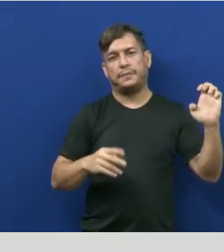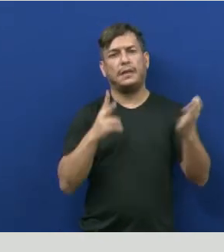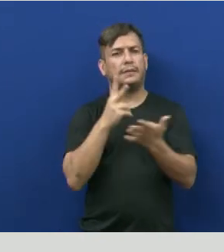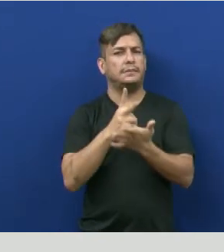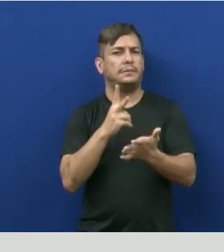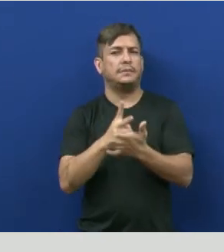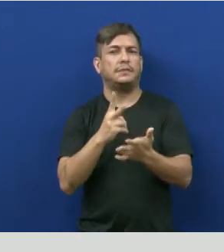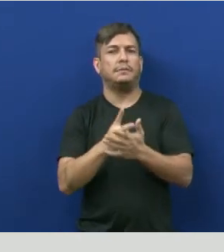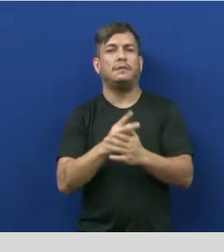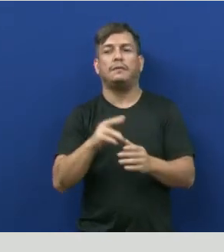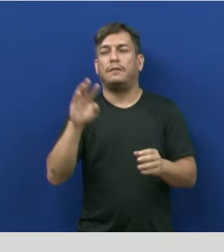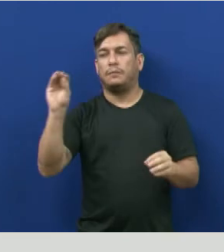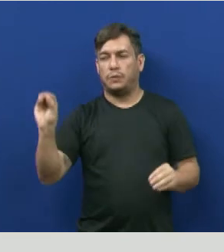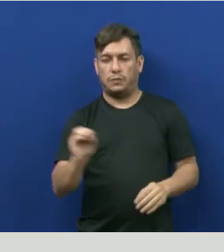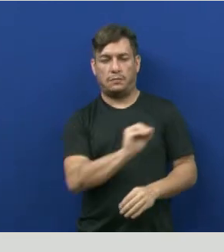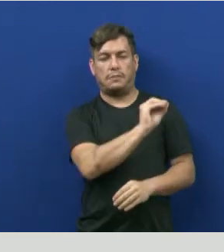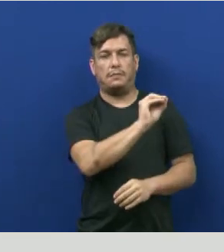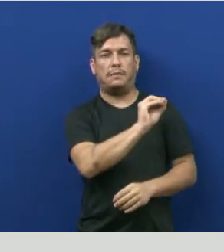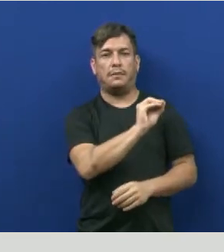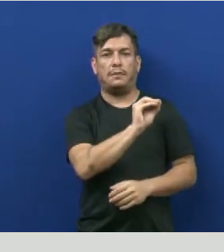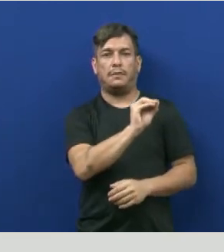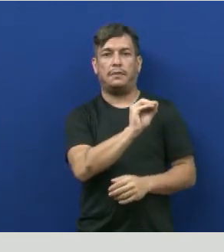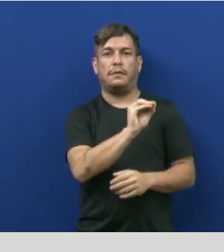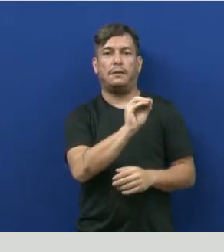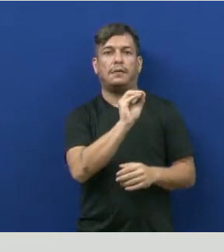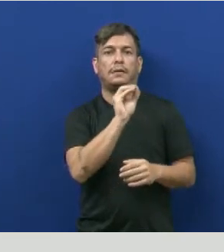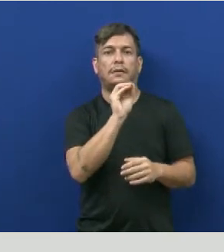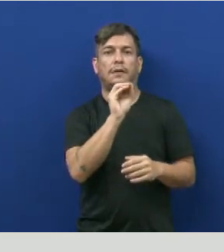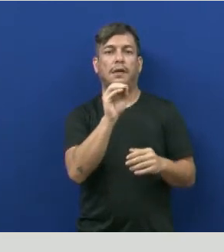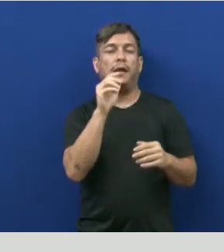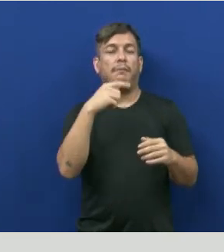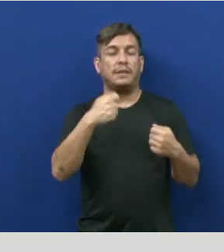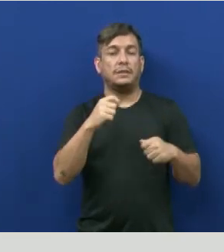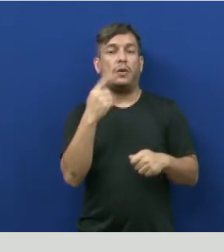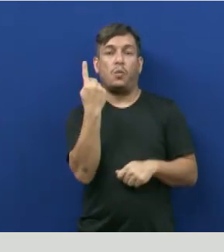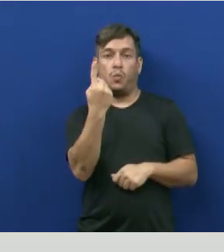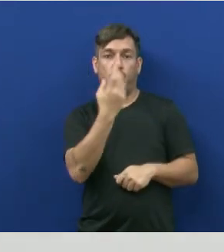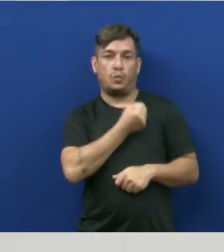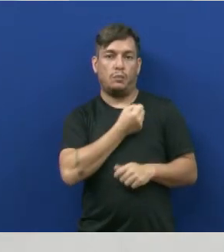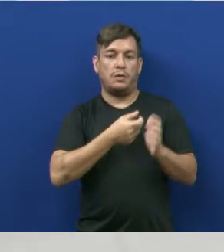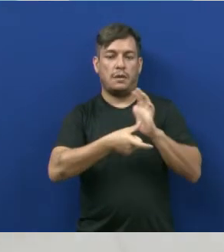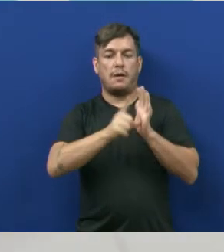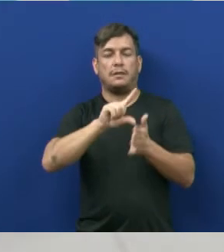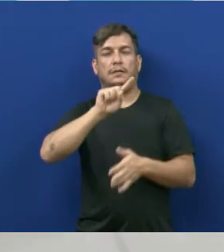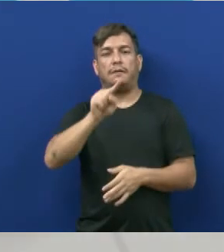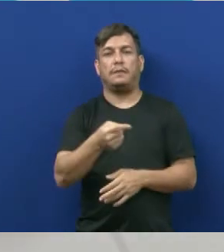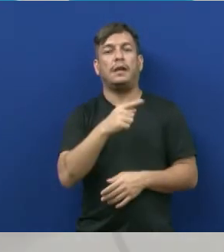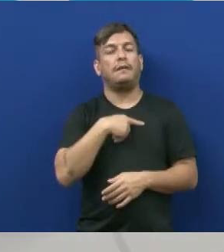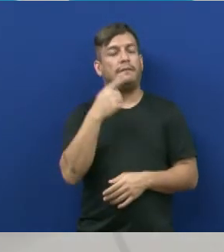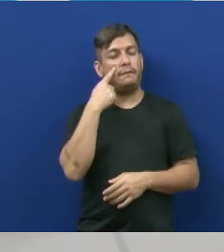você vai deslocar até o primeiro, que fique apenas um valor antes da vírgula. E aí você conta